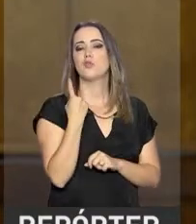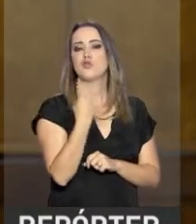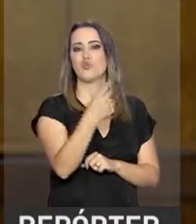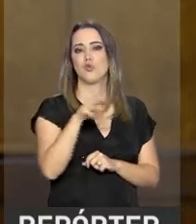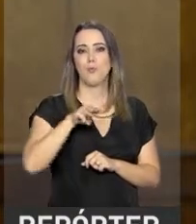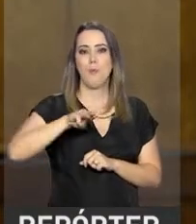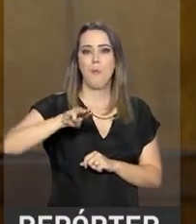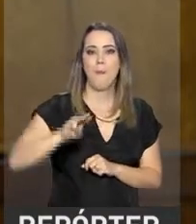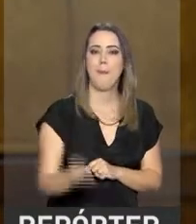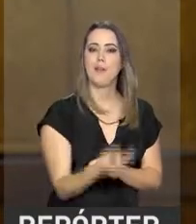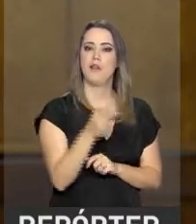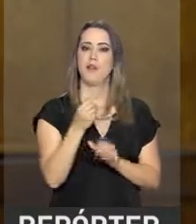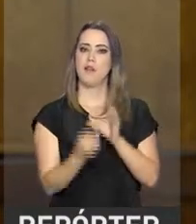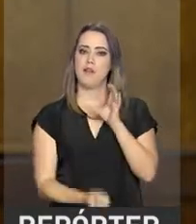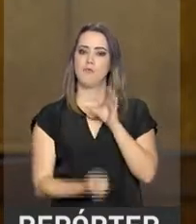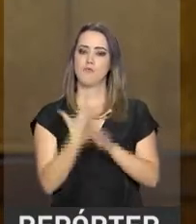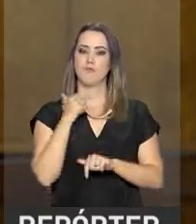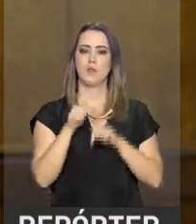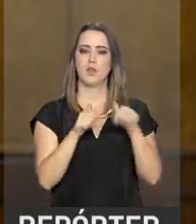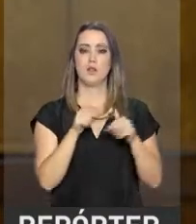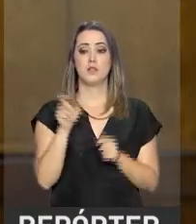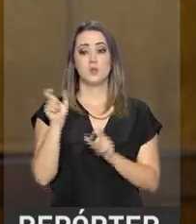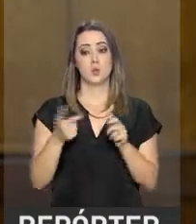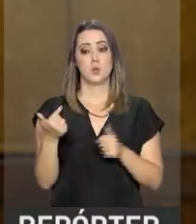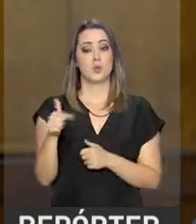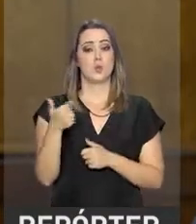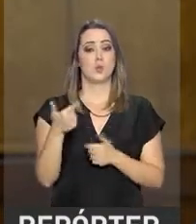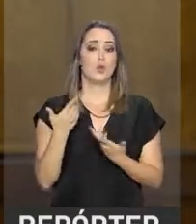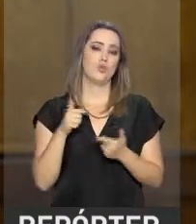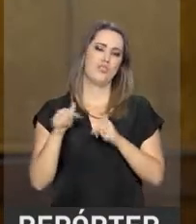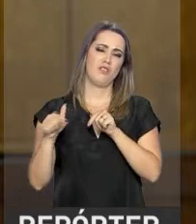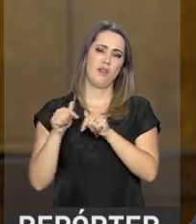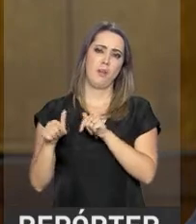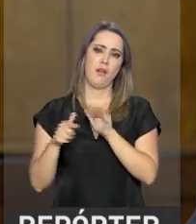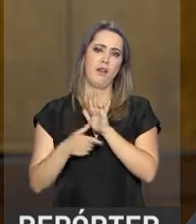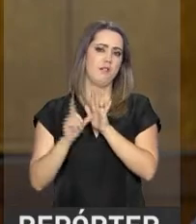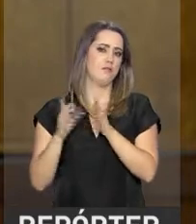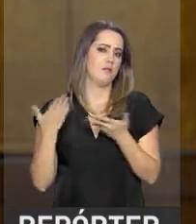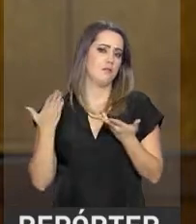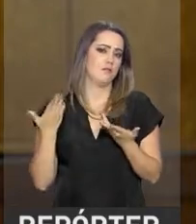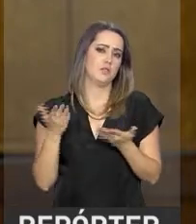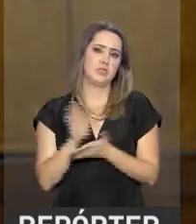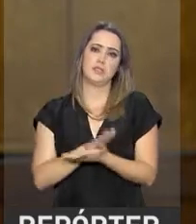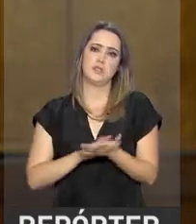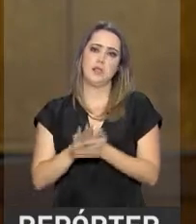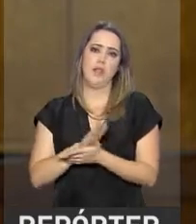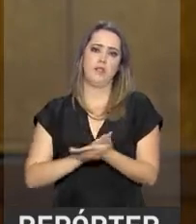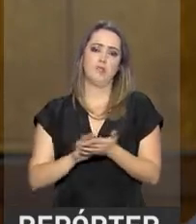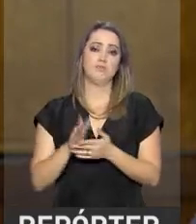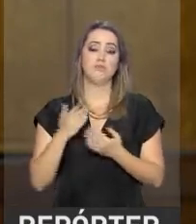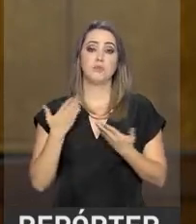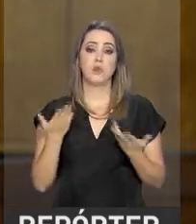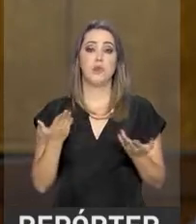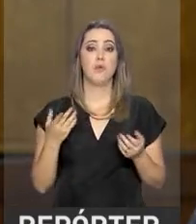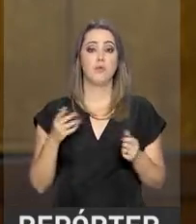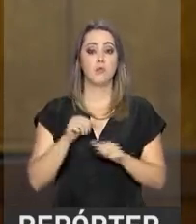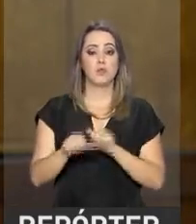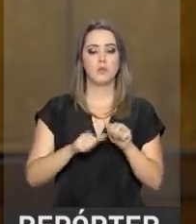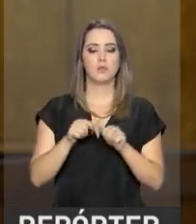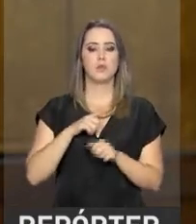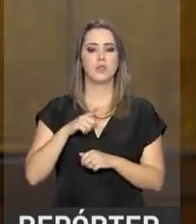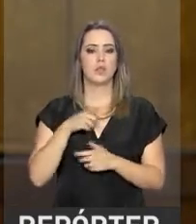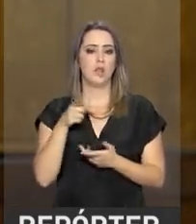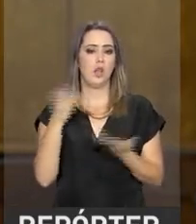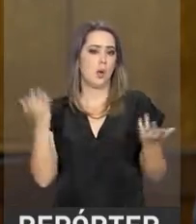postos de trabalho ou seja gente que não tinha tarefa não tinha função não tinha nenhuma atividade passou a ter é uma